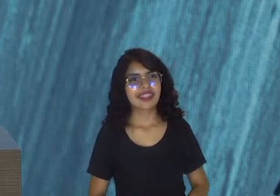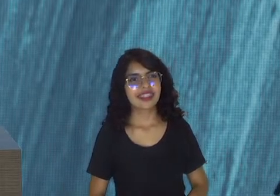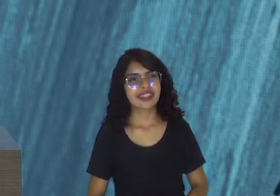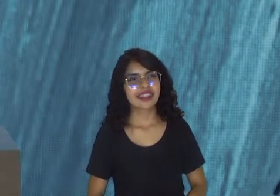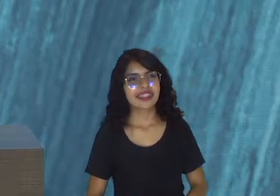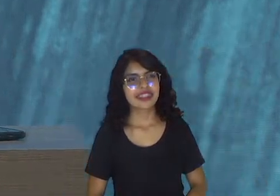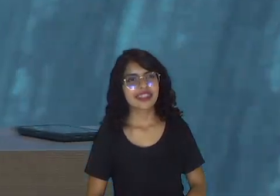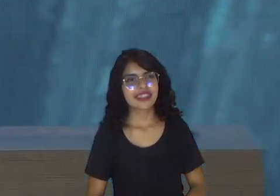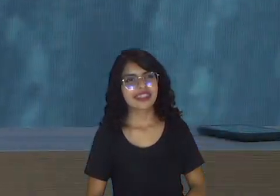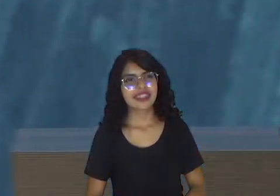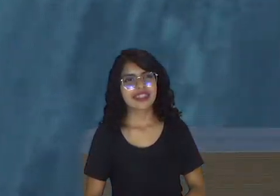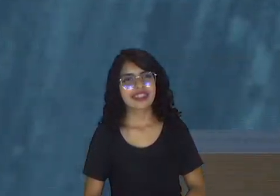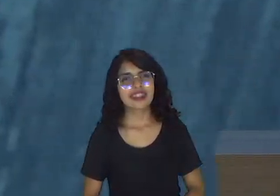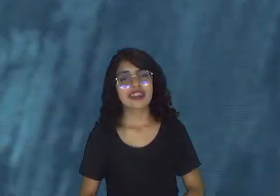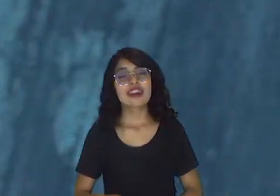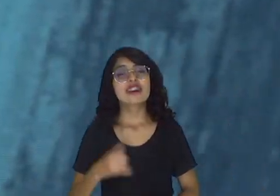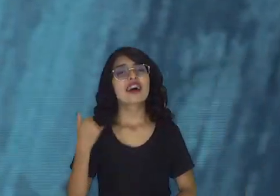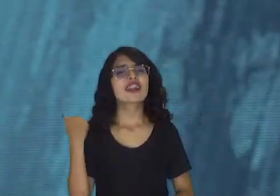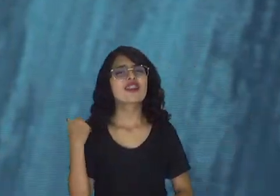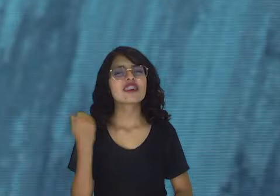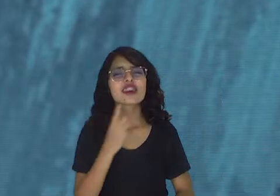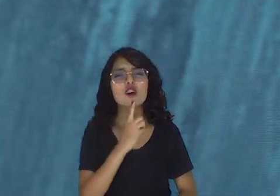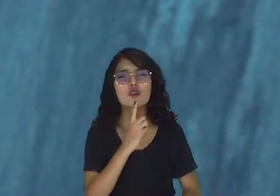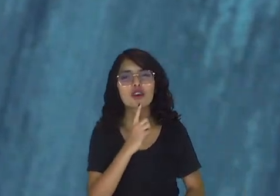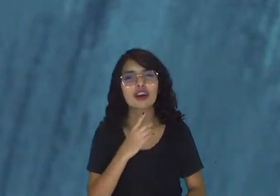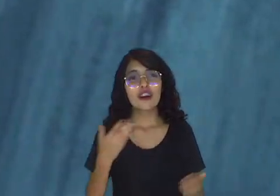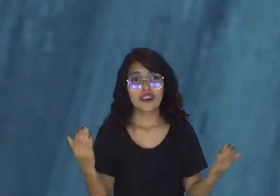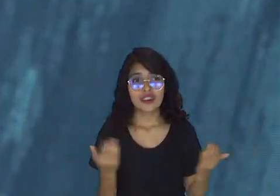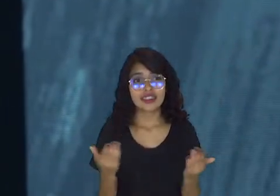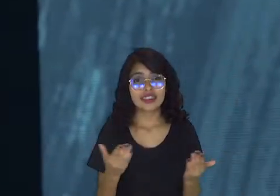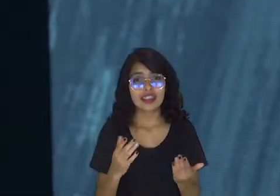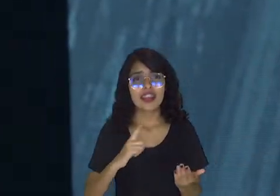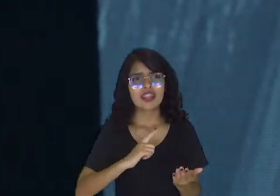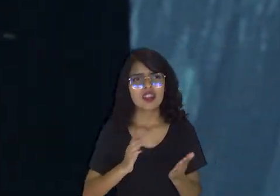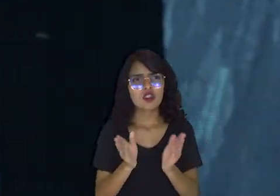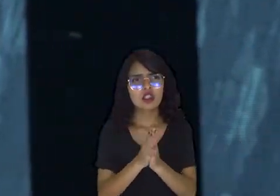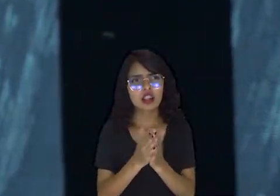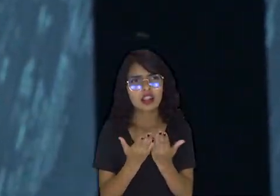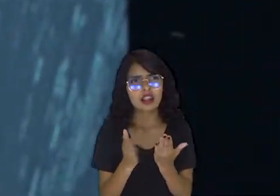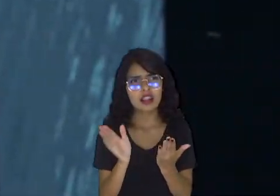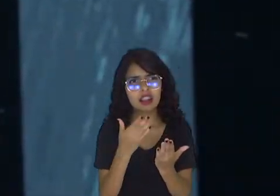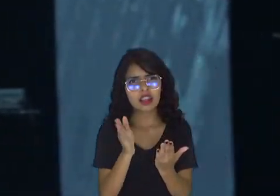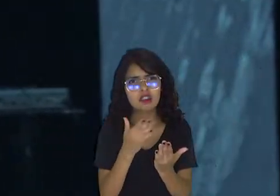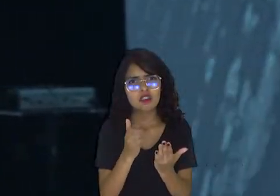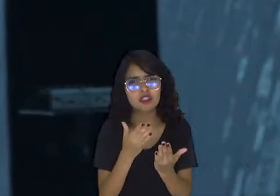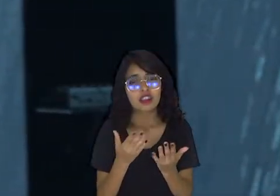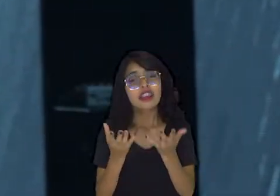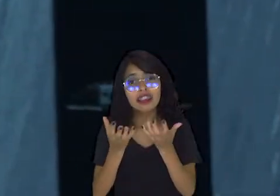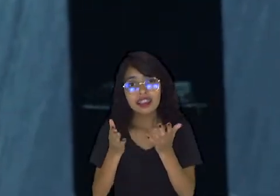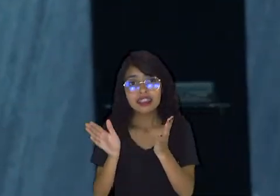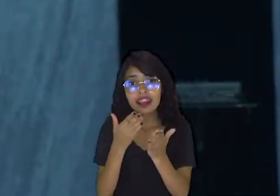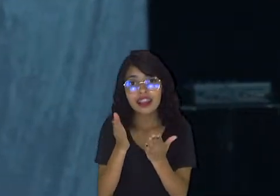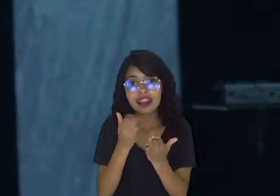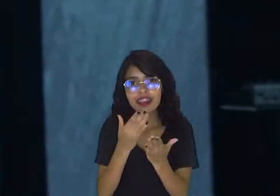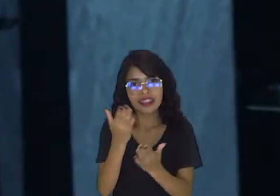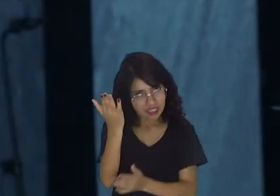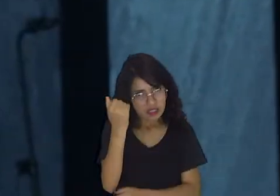Não. Você está fazendo aniversário hoje? Você tem o livro? Você se compromete em ler? Vem